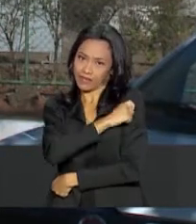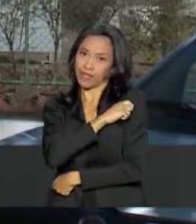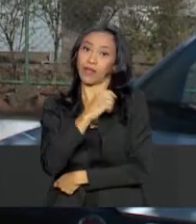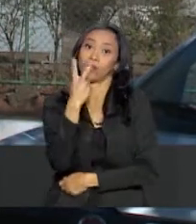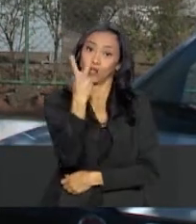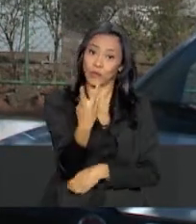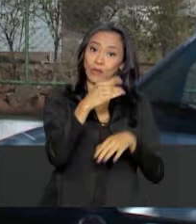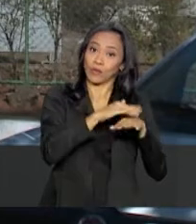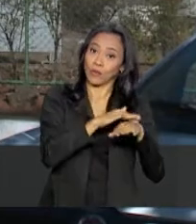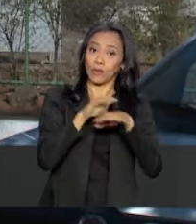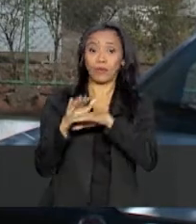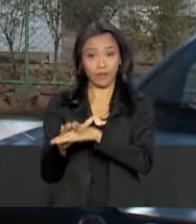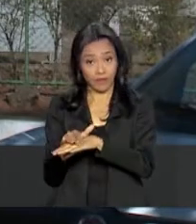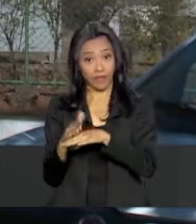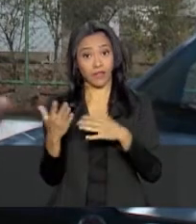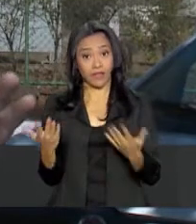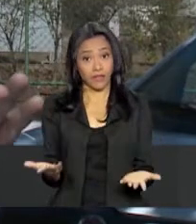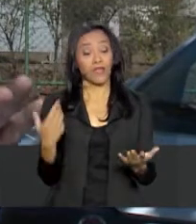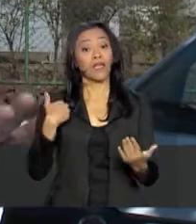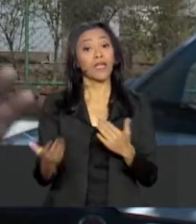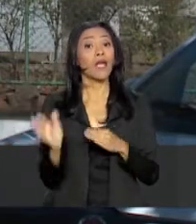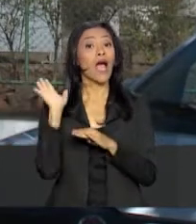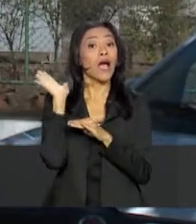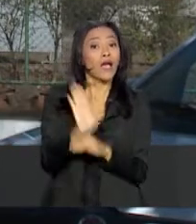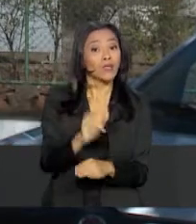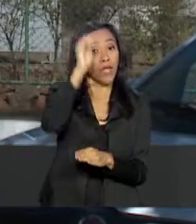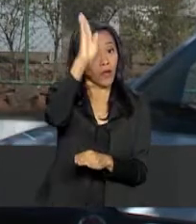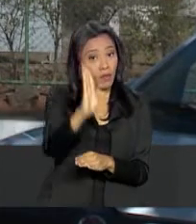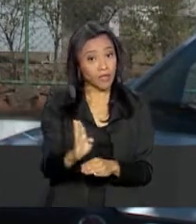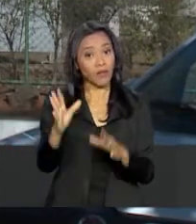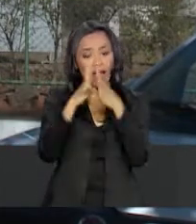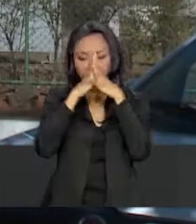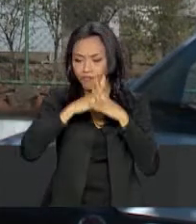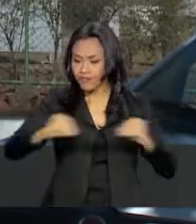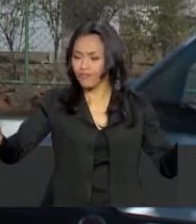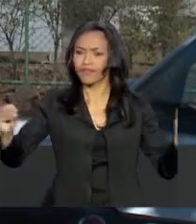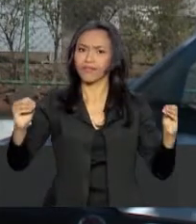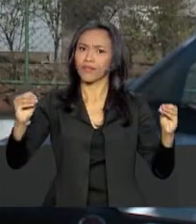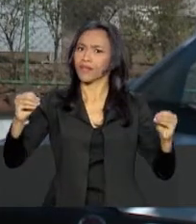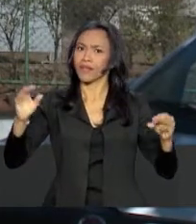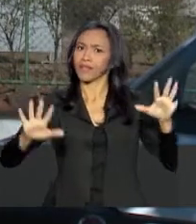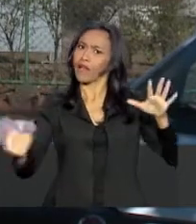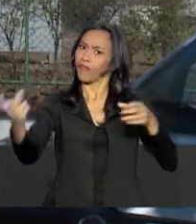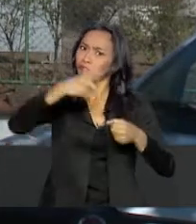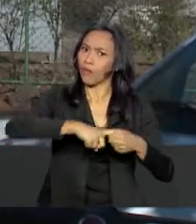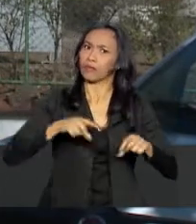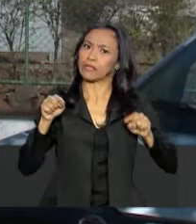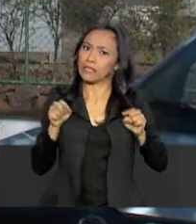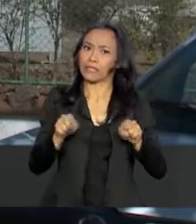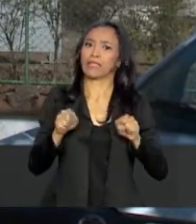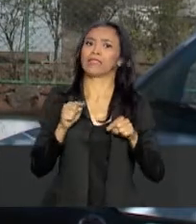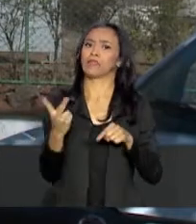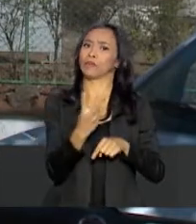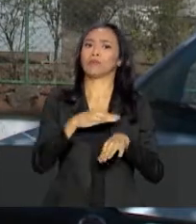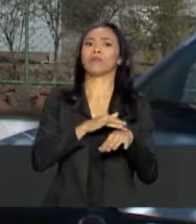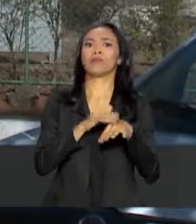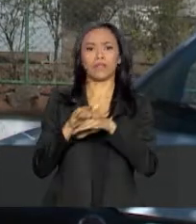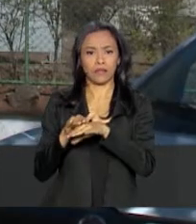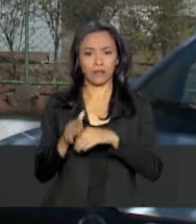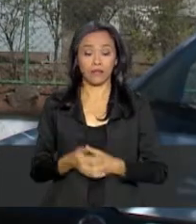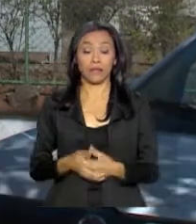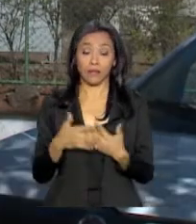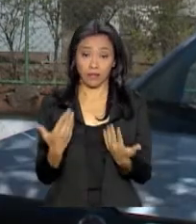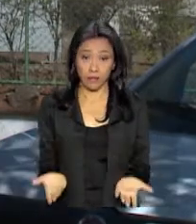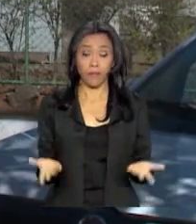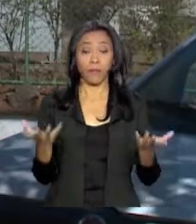poliomielite e sarampo e ajudar o brasil a eliminar de vez qualquer possibilidade do reaparecimento dessas doenças nós